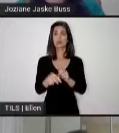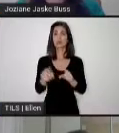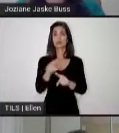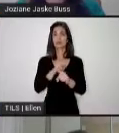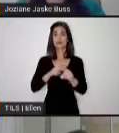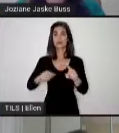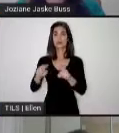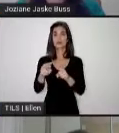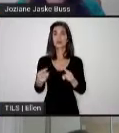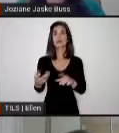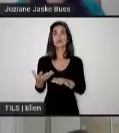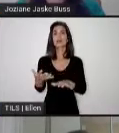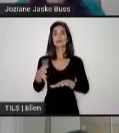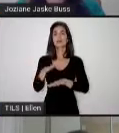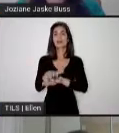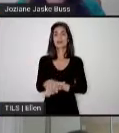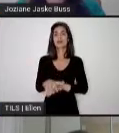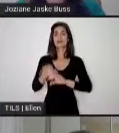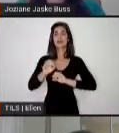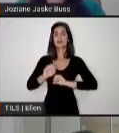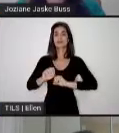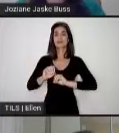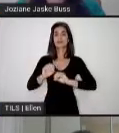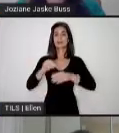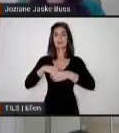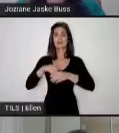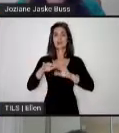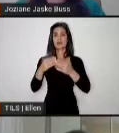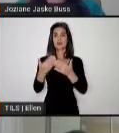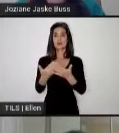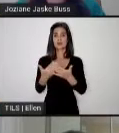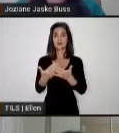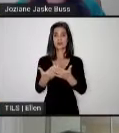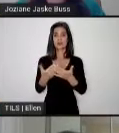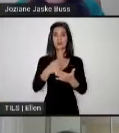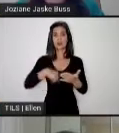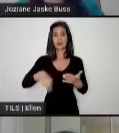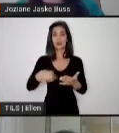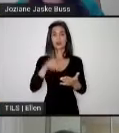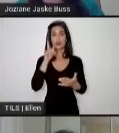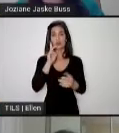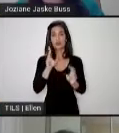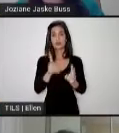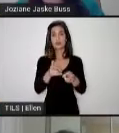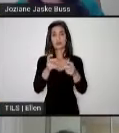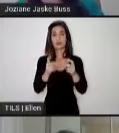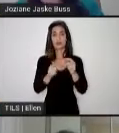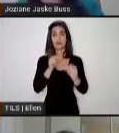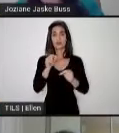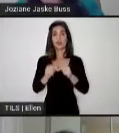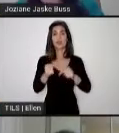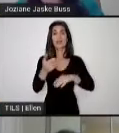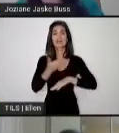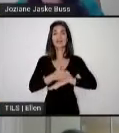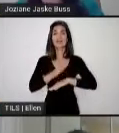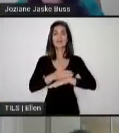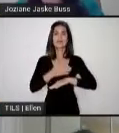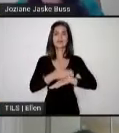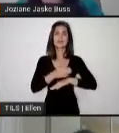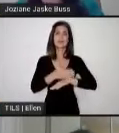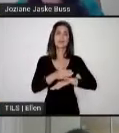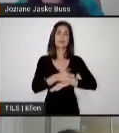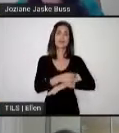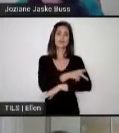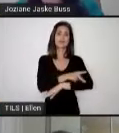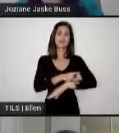escolar e que a gente considere as mudanças e atitudes nas práticas pedagógicas, né? E